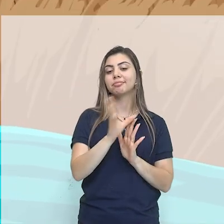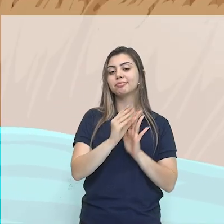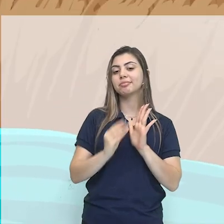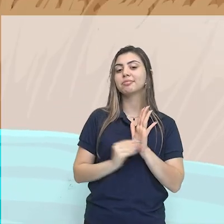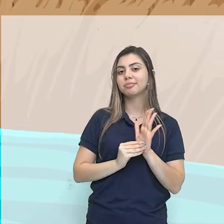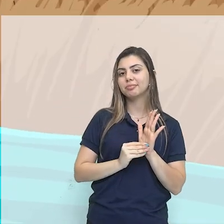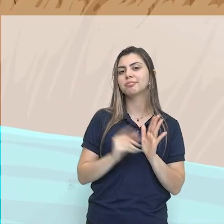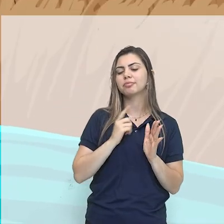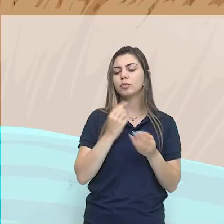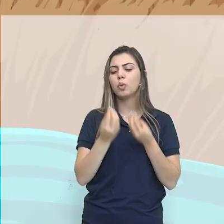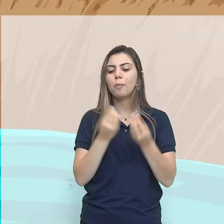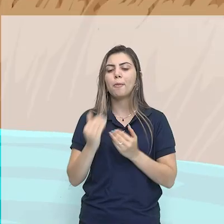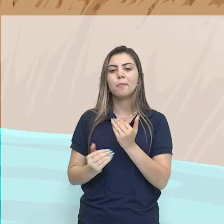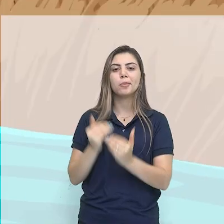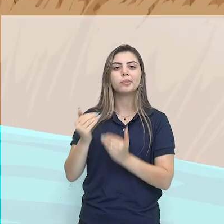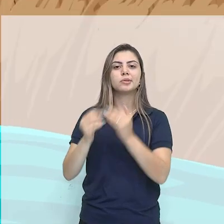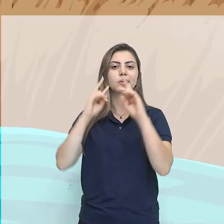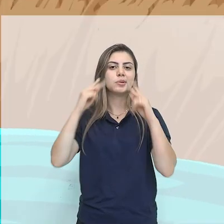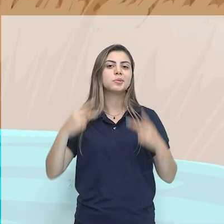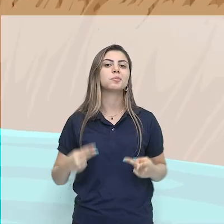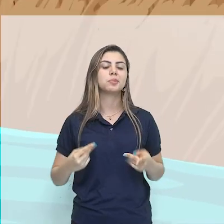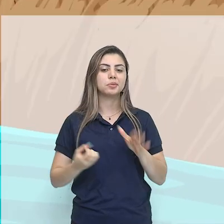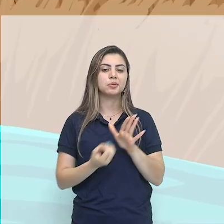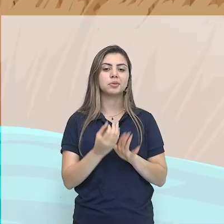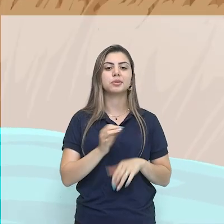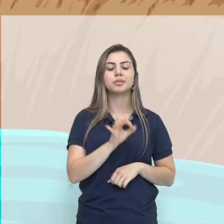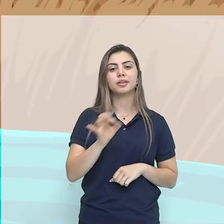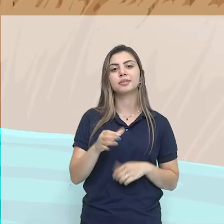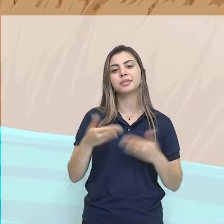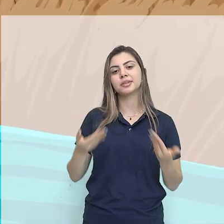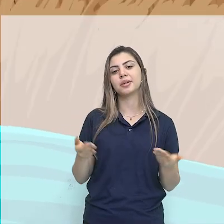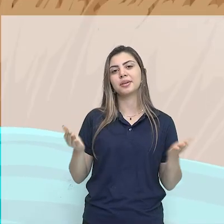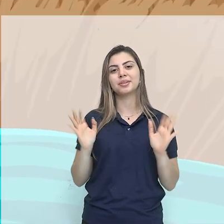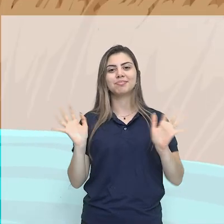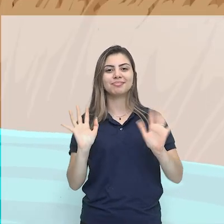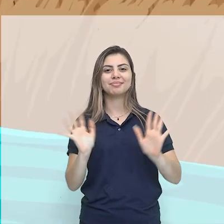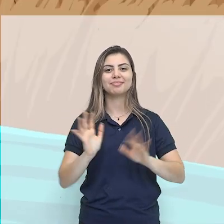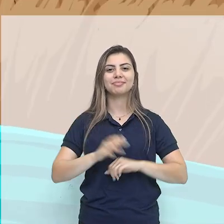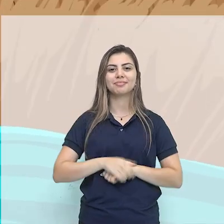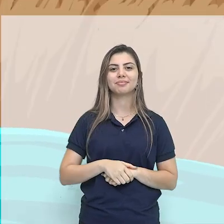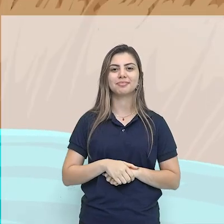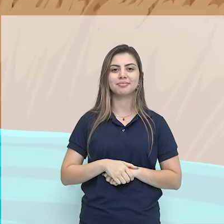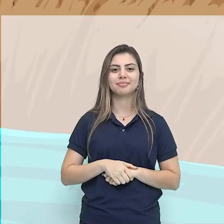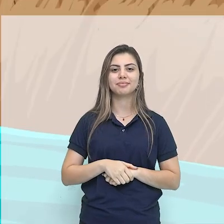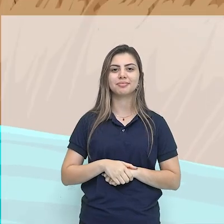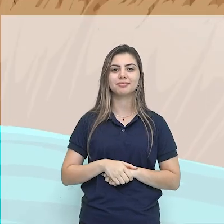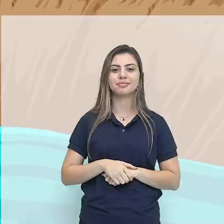vocês um pouco, né, sobre esse processo de evolução dos homens. E por aqui, então, a professora se despede.